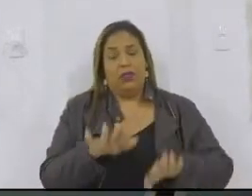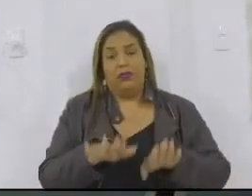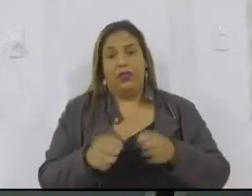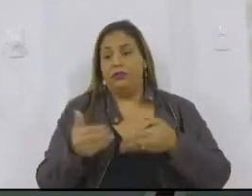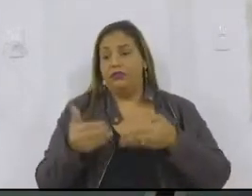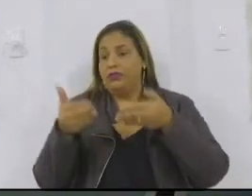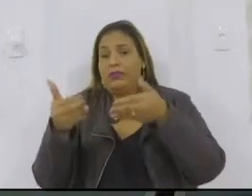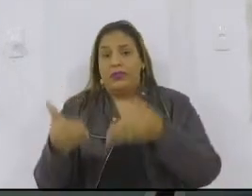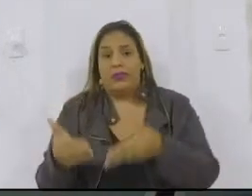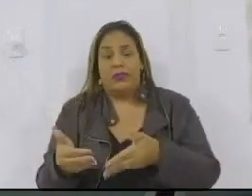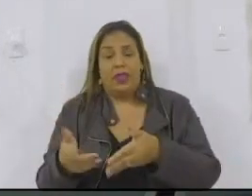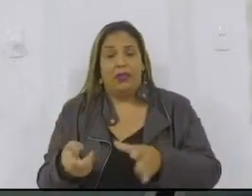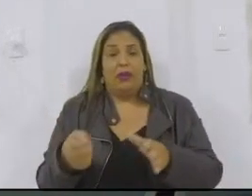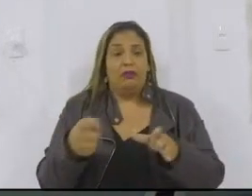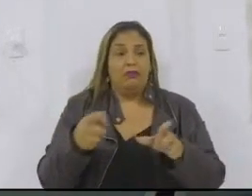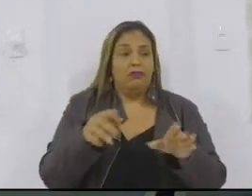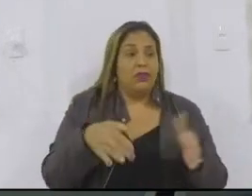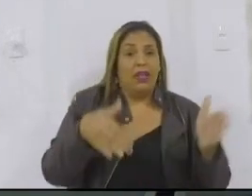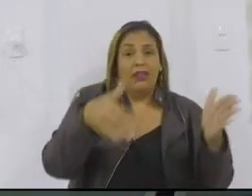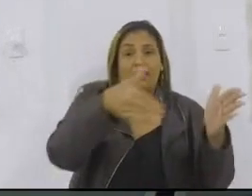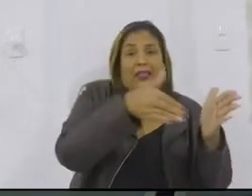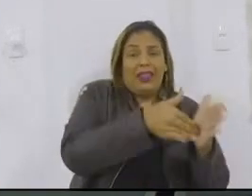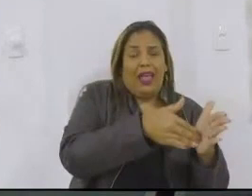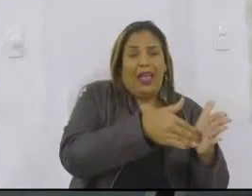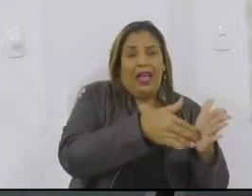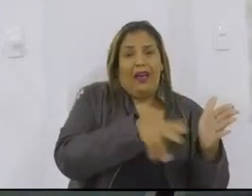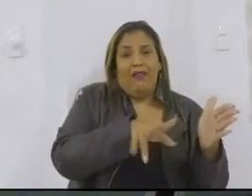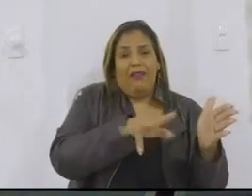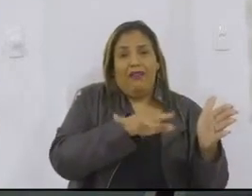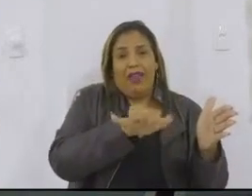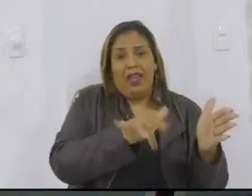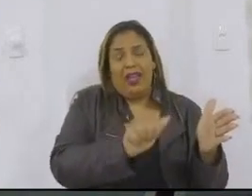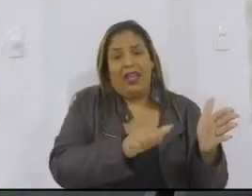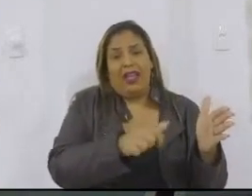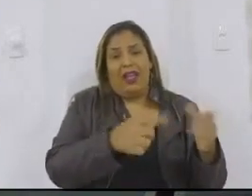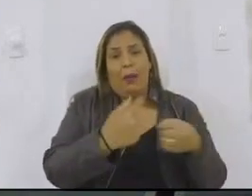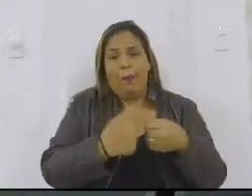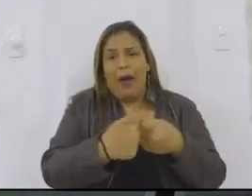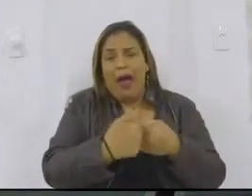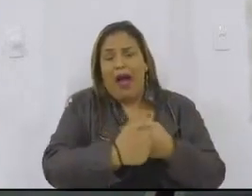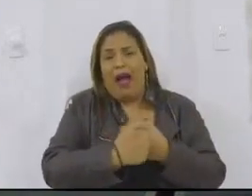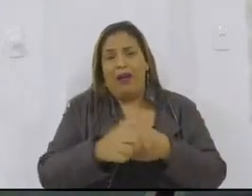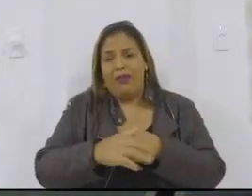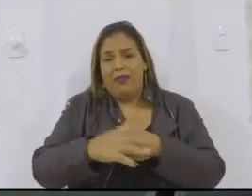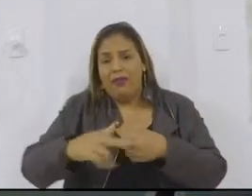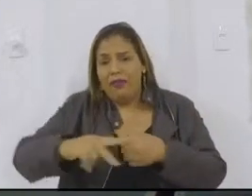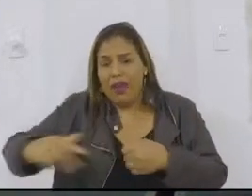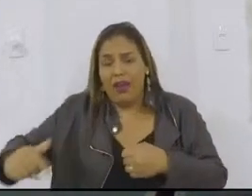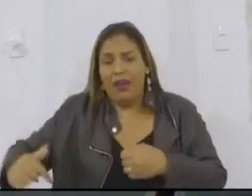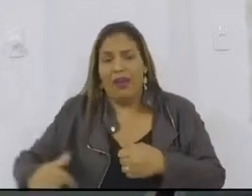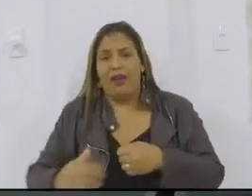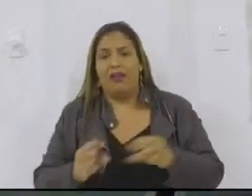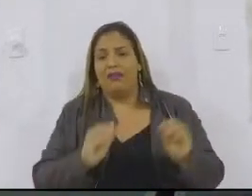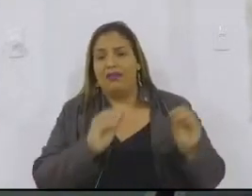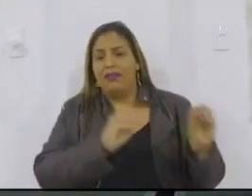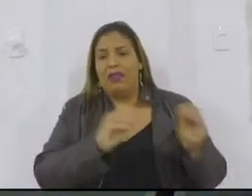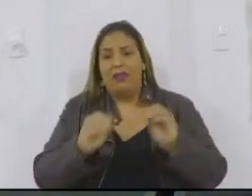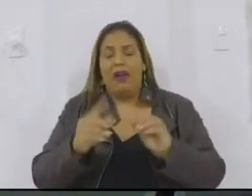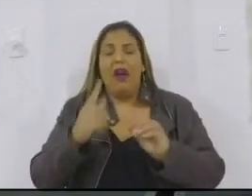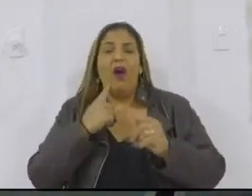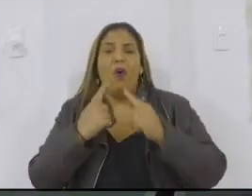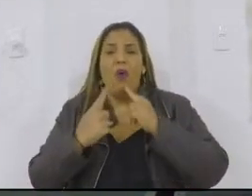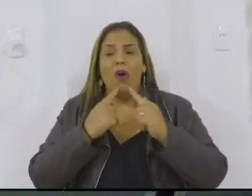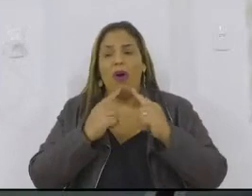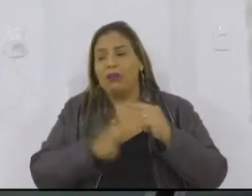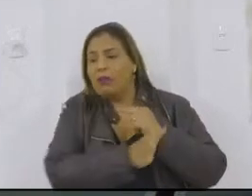pelo ponto final da Estaneca, rodar lá por dentro, bandeirante 1, bandeirante 2, já leva, já pega. Quando voltar de Alcântara,